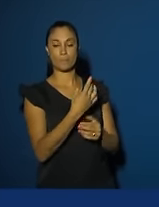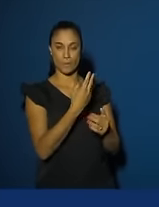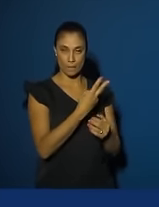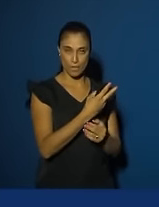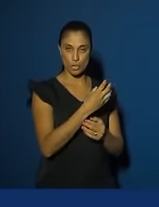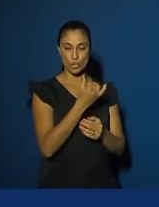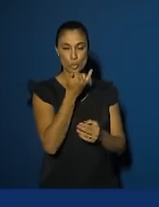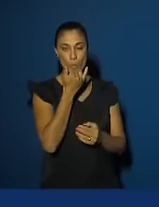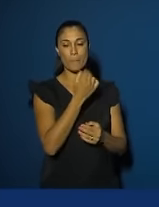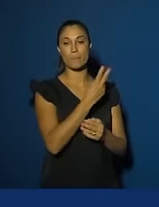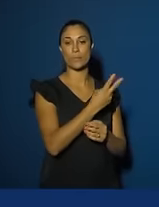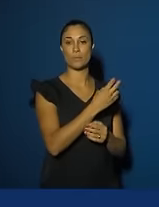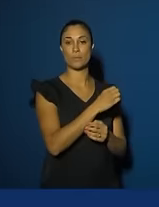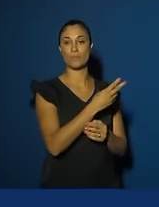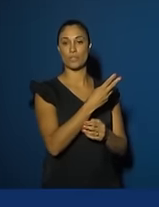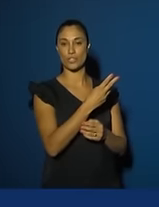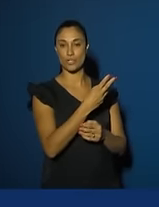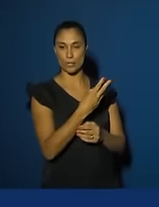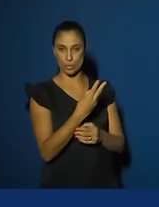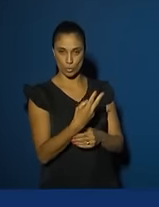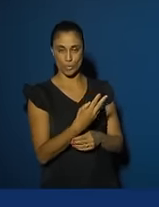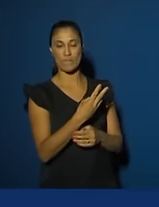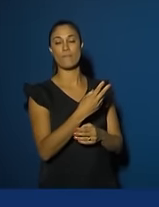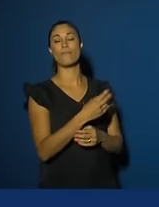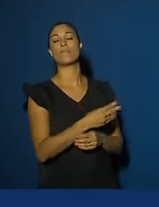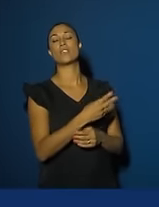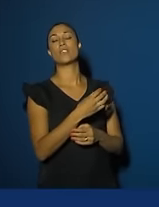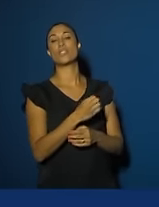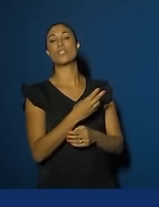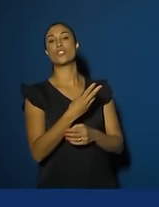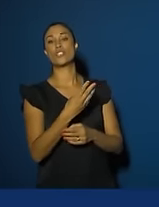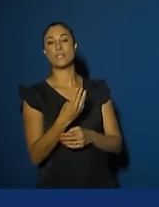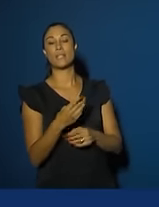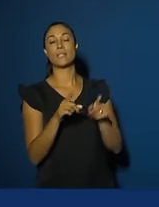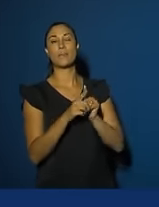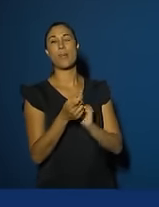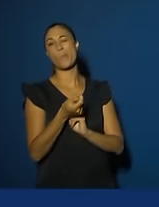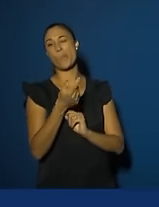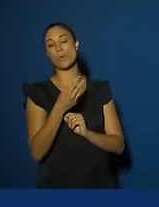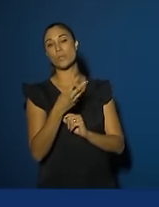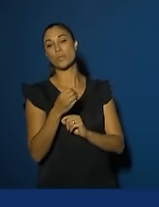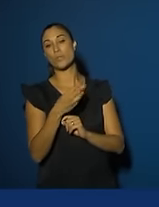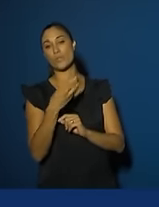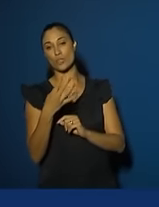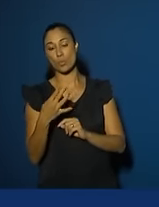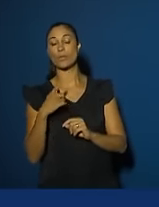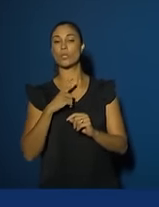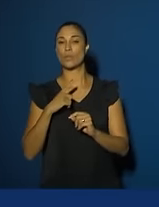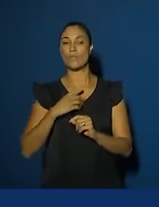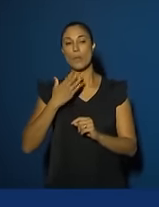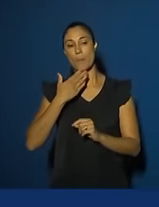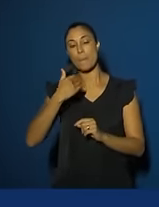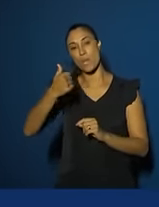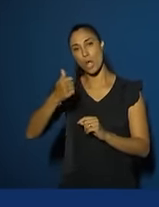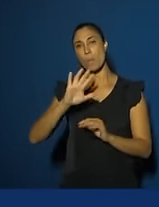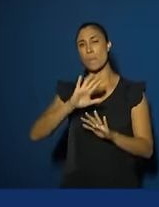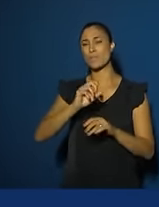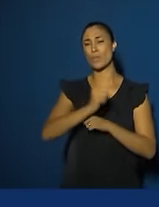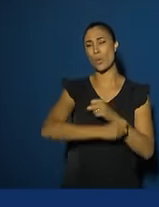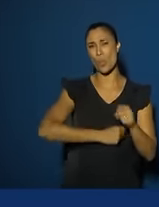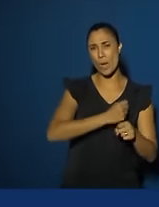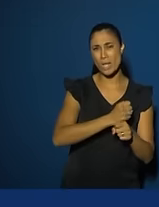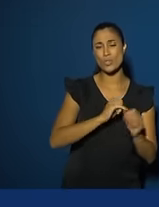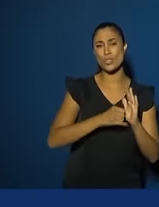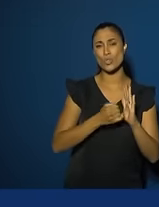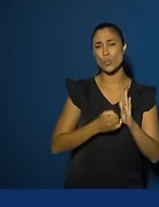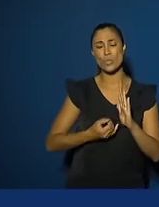de 22 23 e um pouco de 24 mercado espera uma queda uma melhora do fiscal mas foi um ano difícil de juro